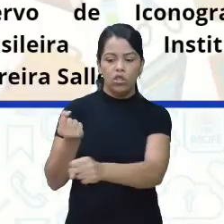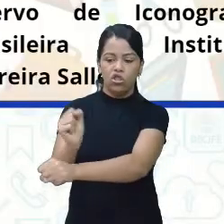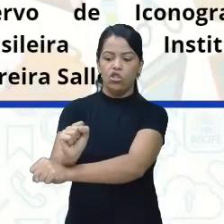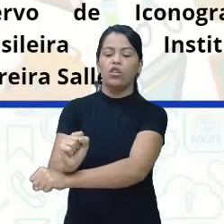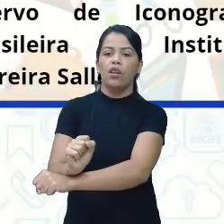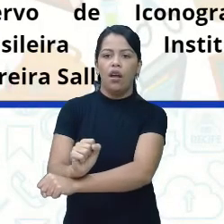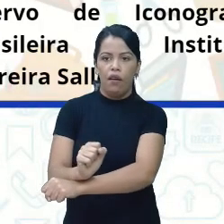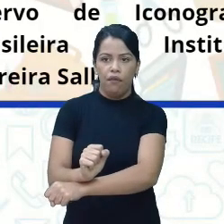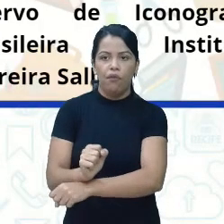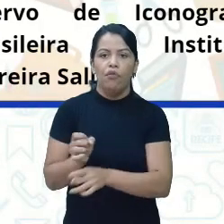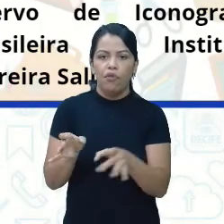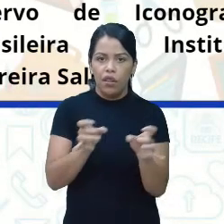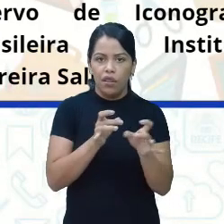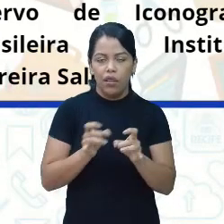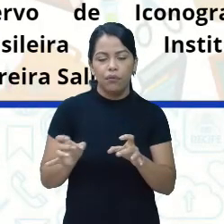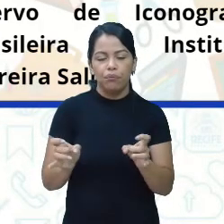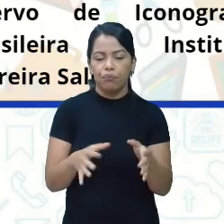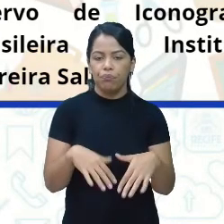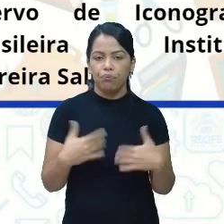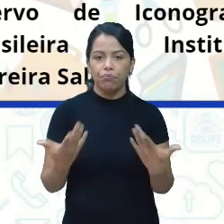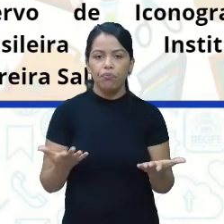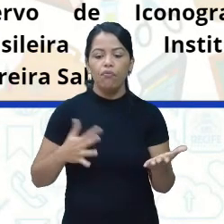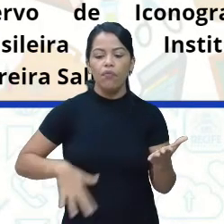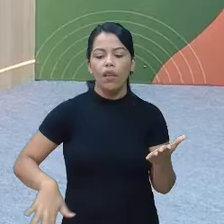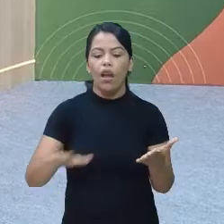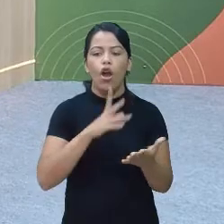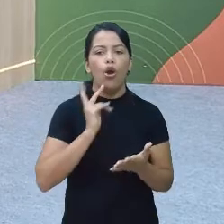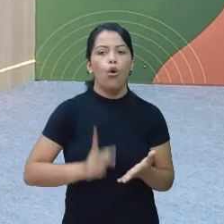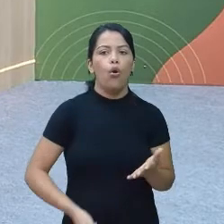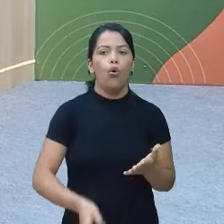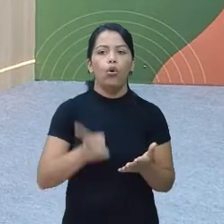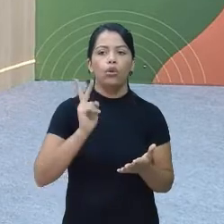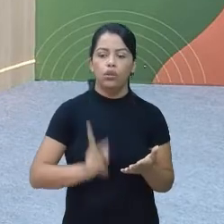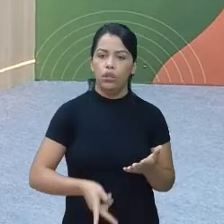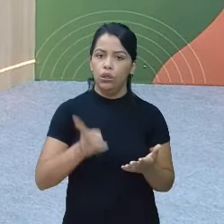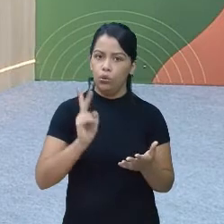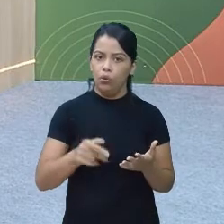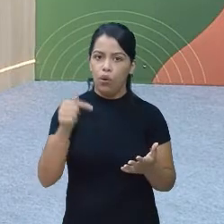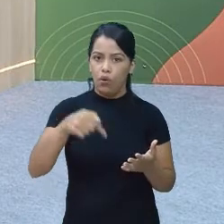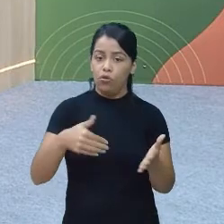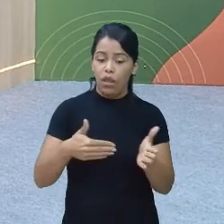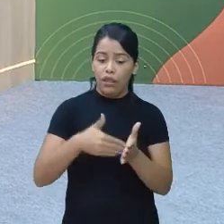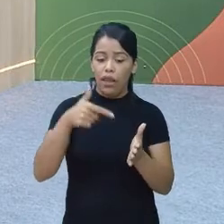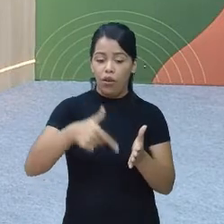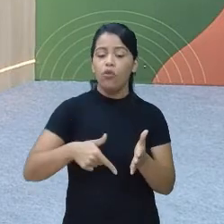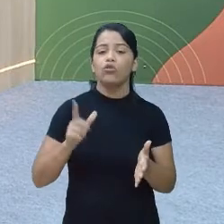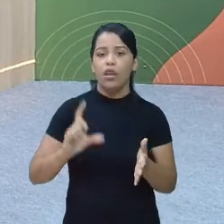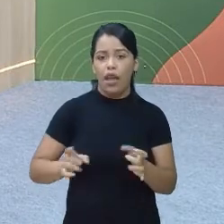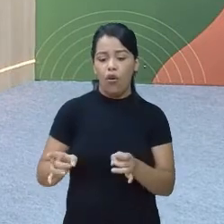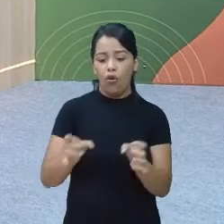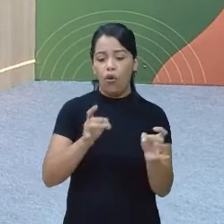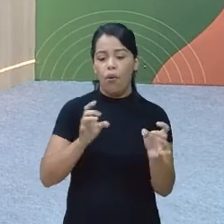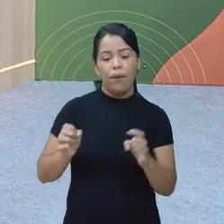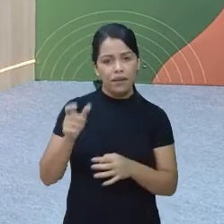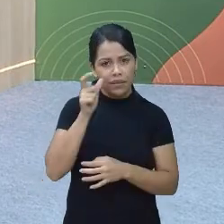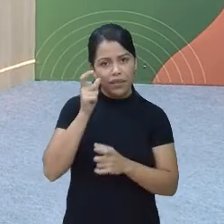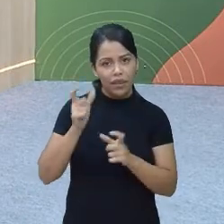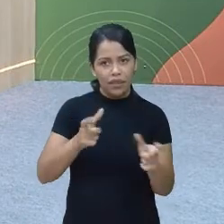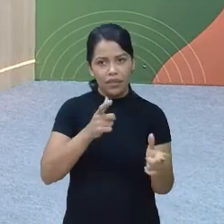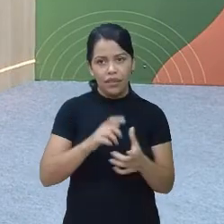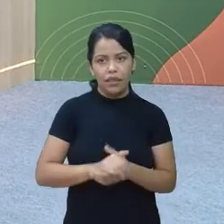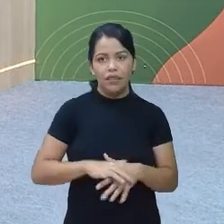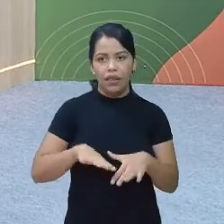seus diversos produtos. E como essa região ela continua sendo um ponto de comércio popular até hoje, né? O que é interessante.